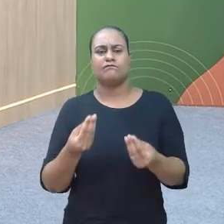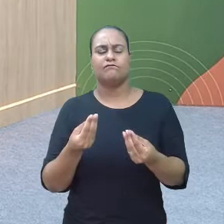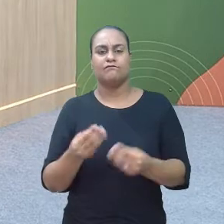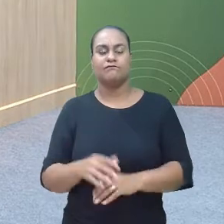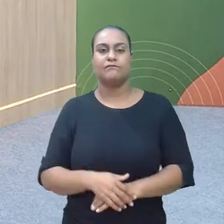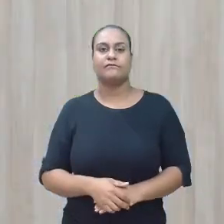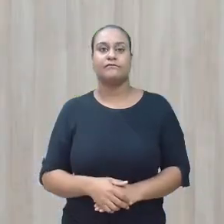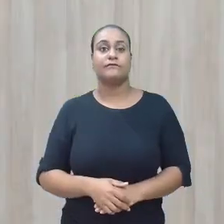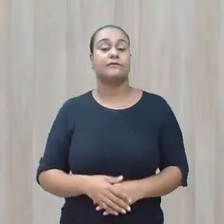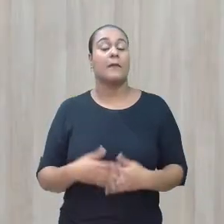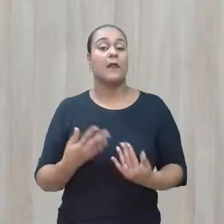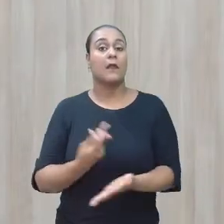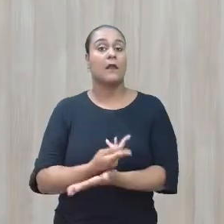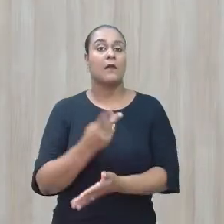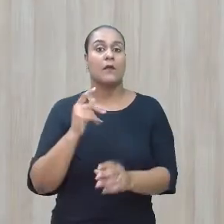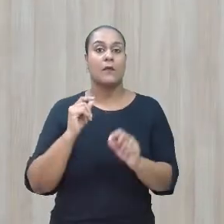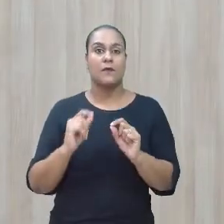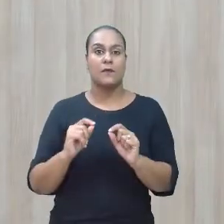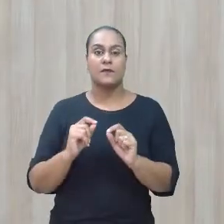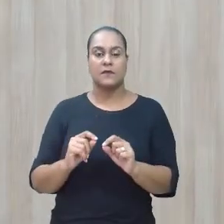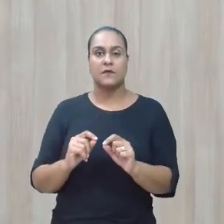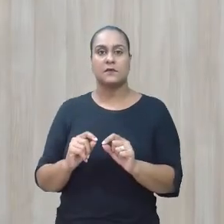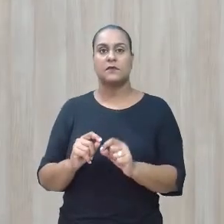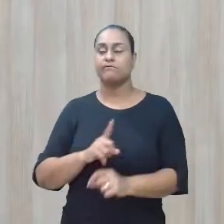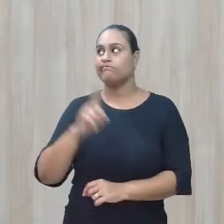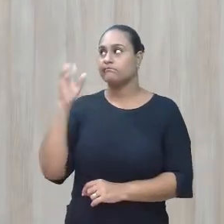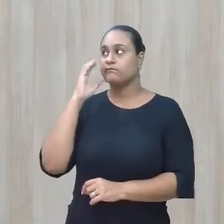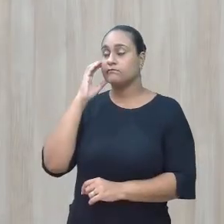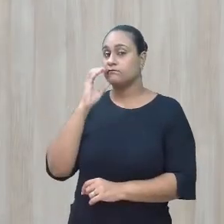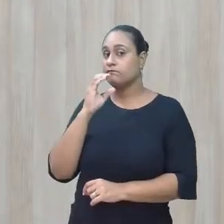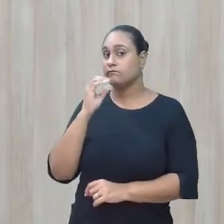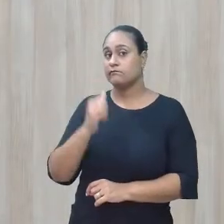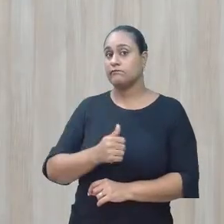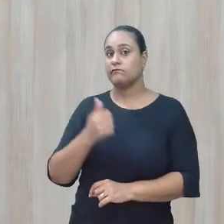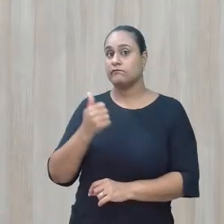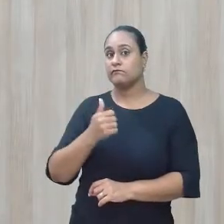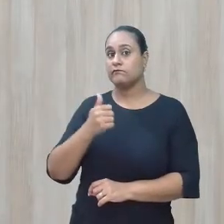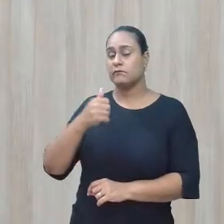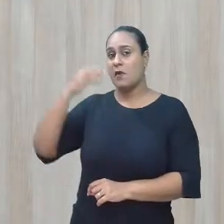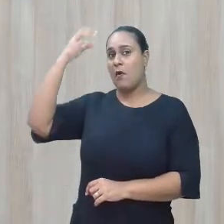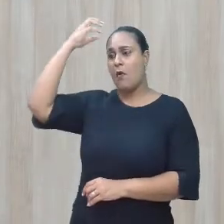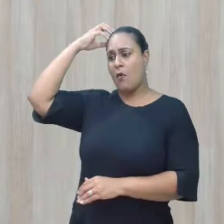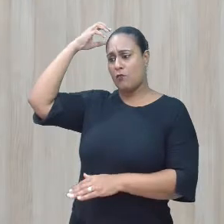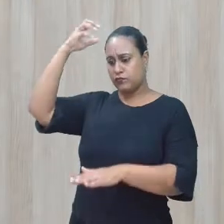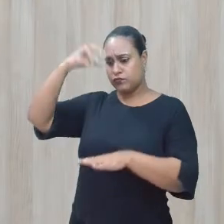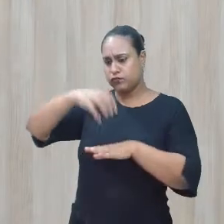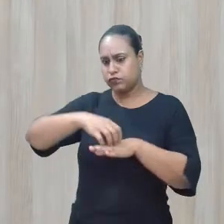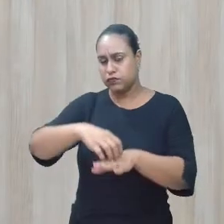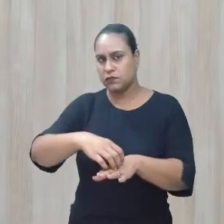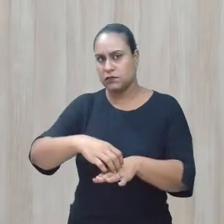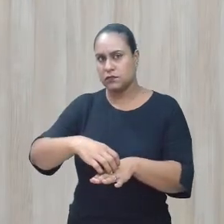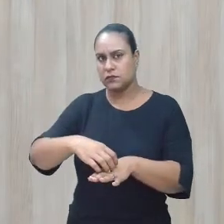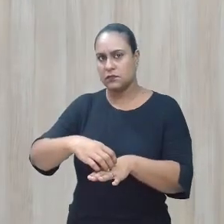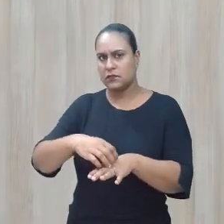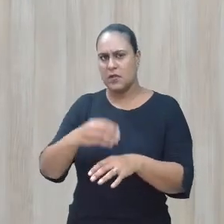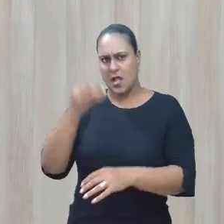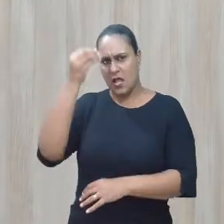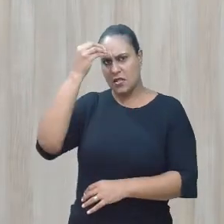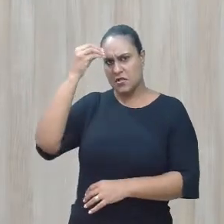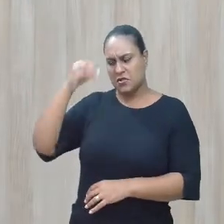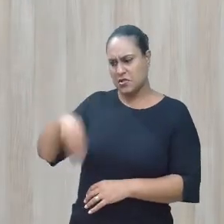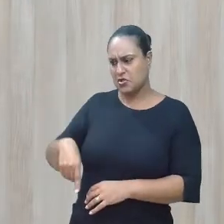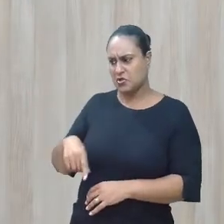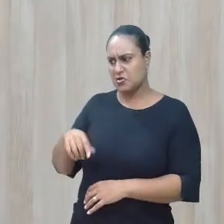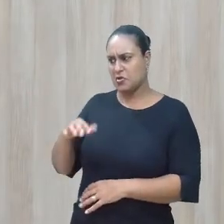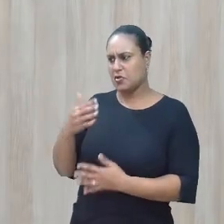história. Bom, o que acontece é que quando o Dom Pedro abdicou do poder, claro, ele não deixou a monarquia para qualquer um, resolva aí qual